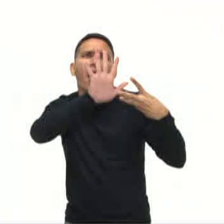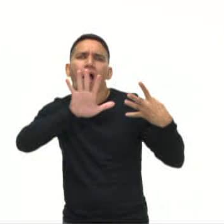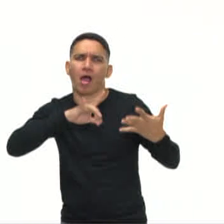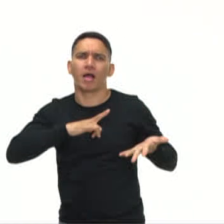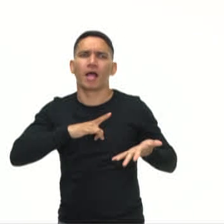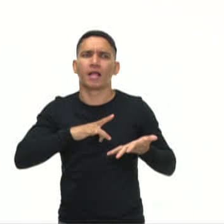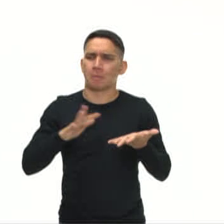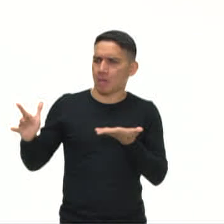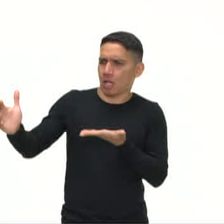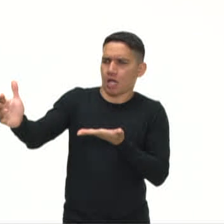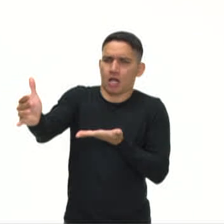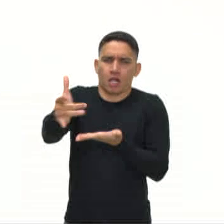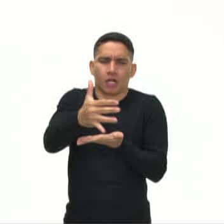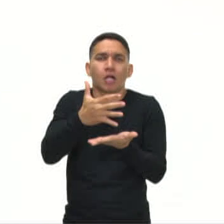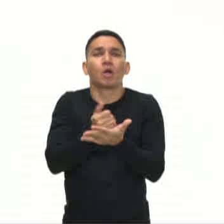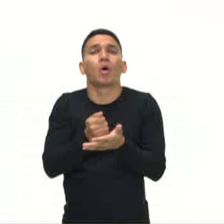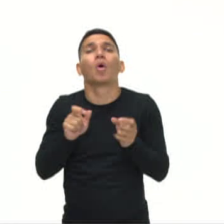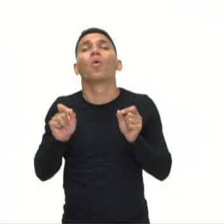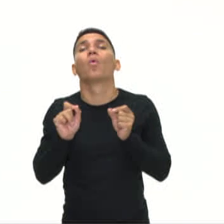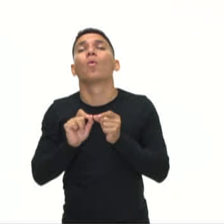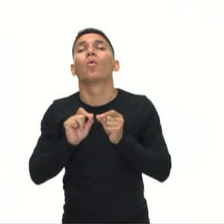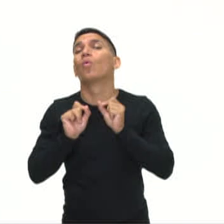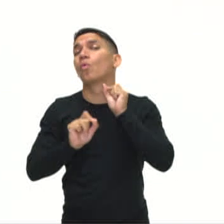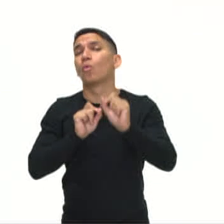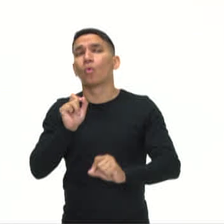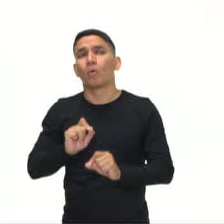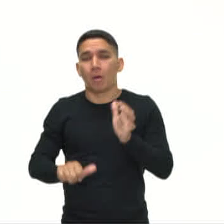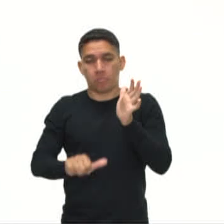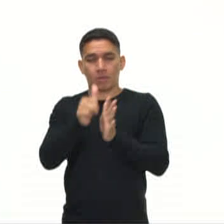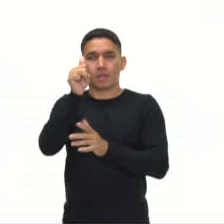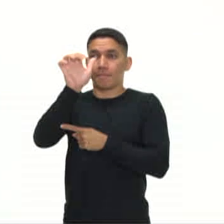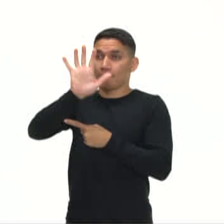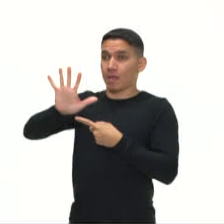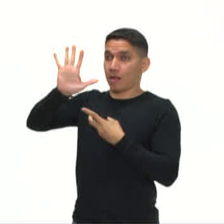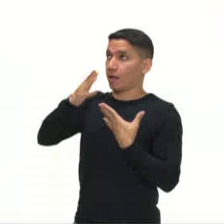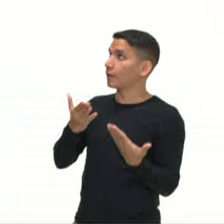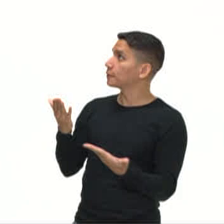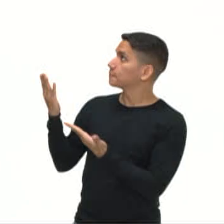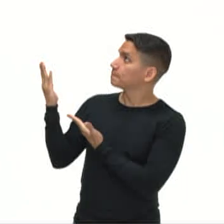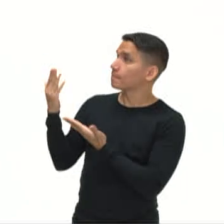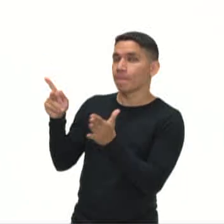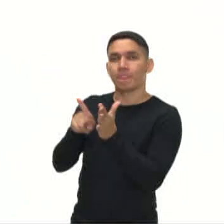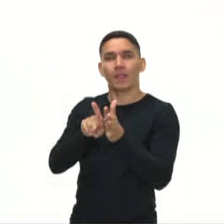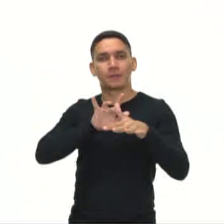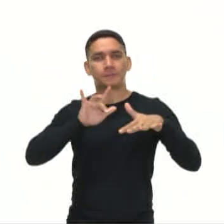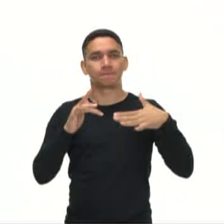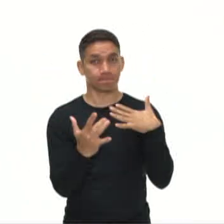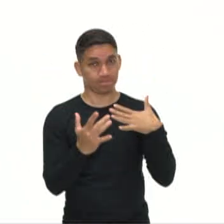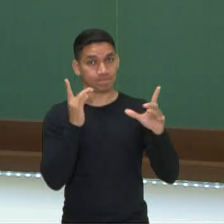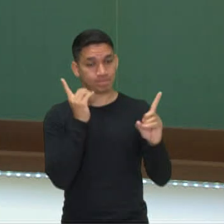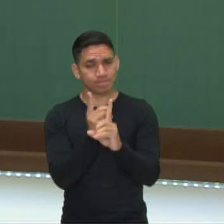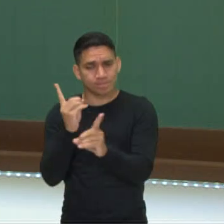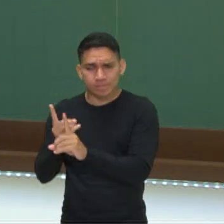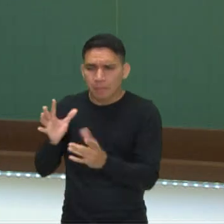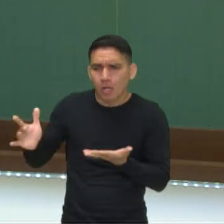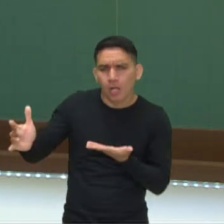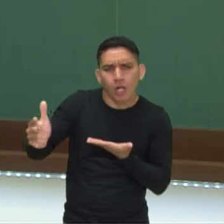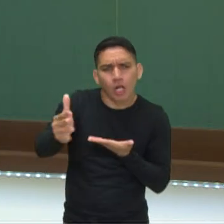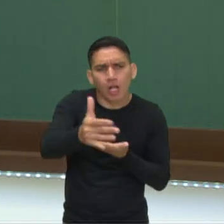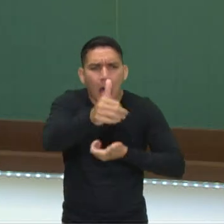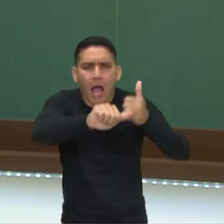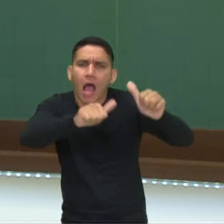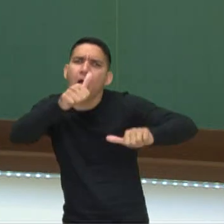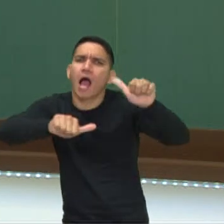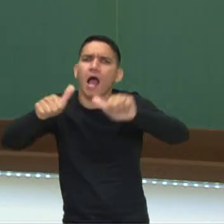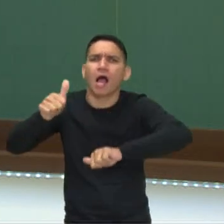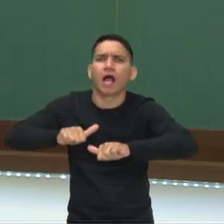ele coletou através dessa primeira imagem que ele viu numa rede social. Então, ele estava lá analisando